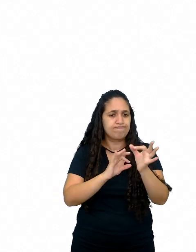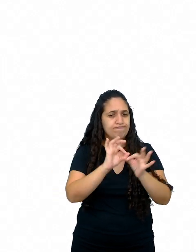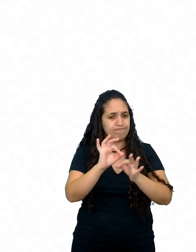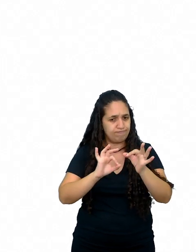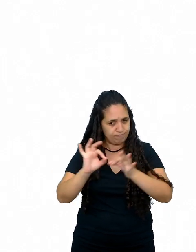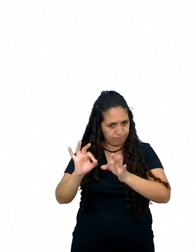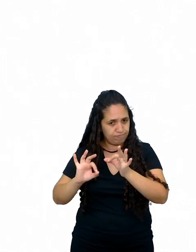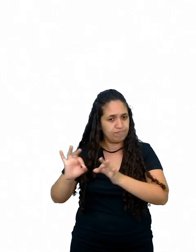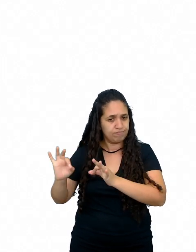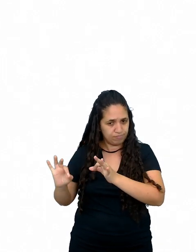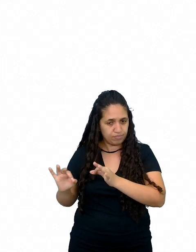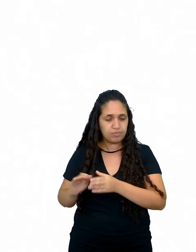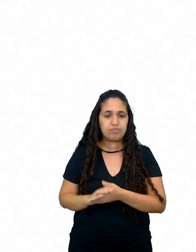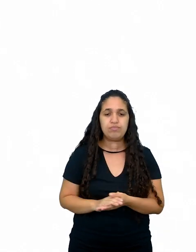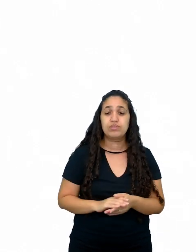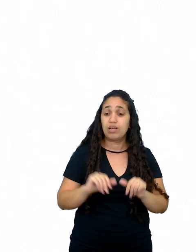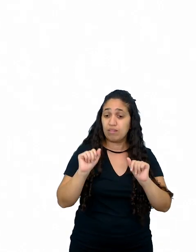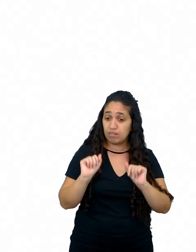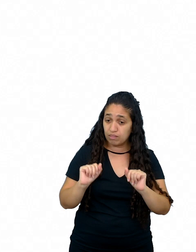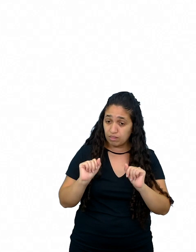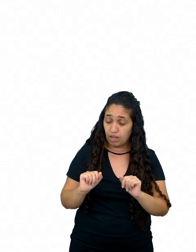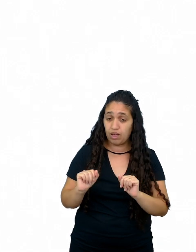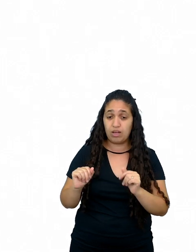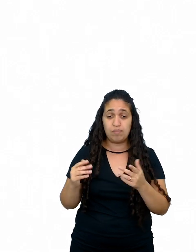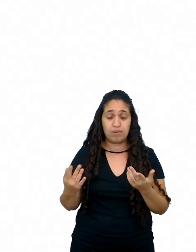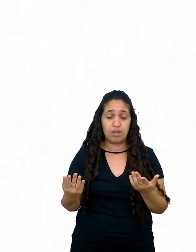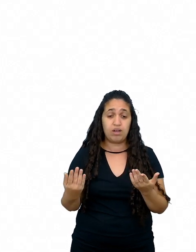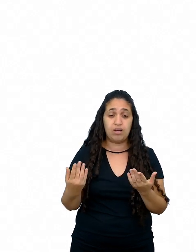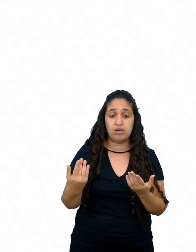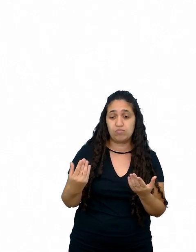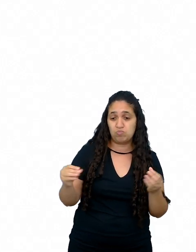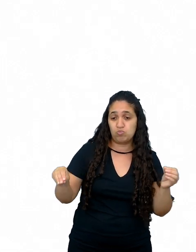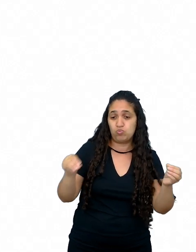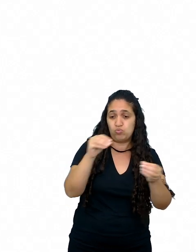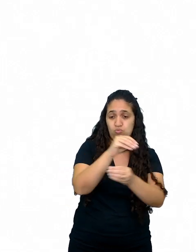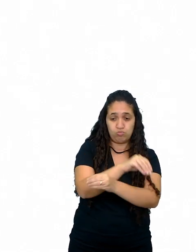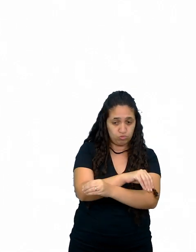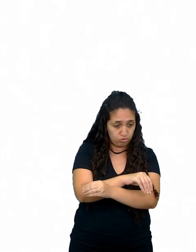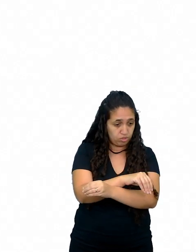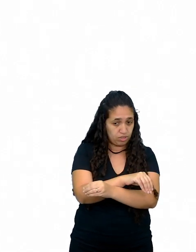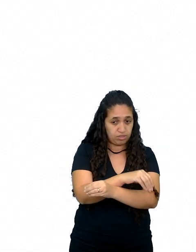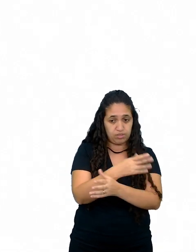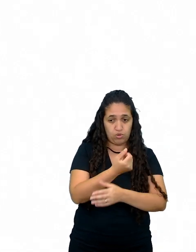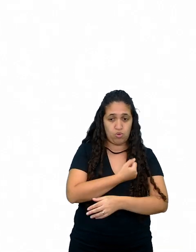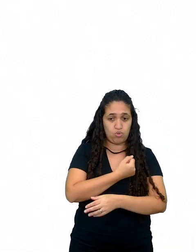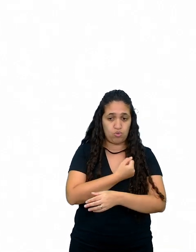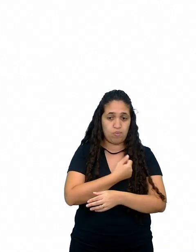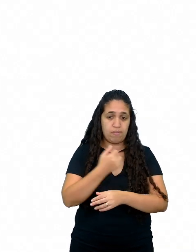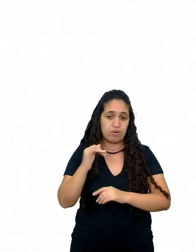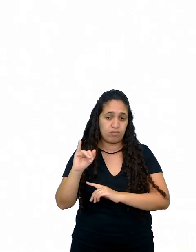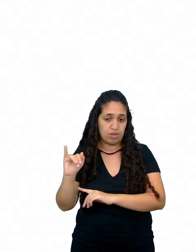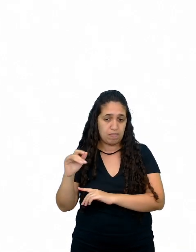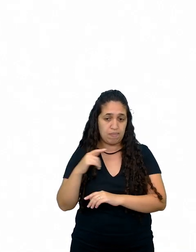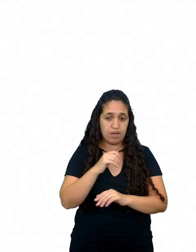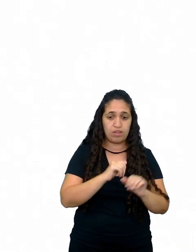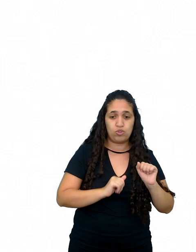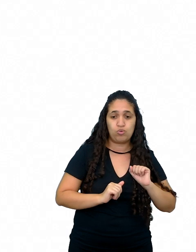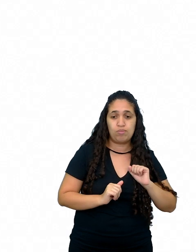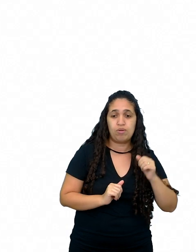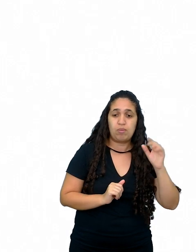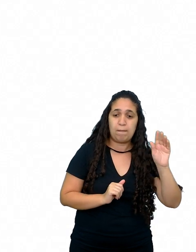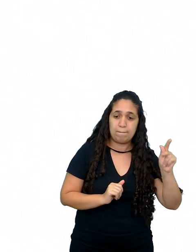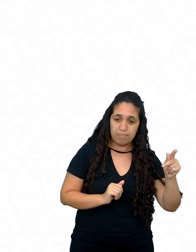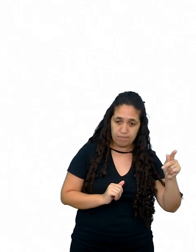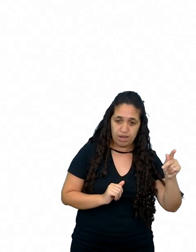Posso fazer troca de correção, eu troco os números ímpares, agora vai dar o caderno para os